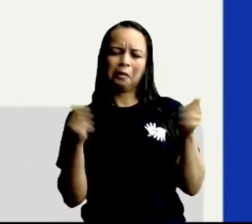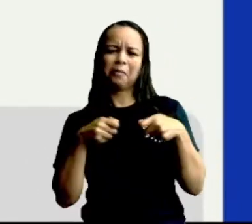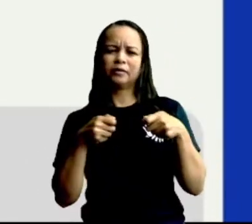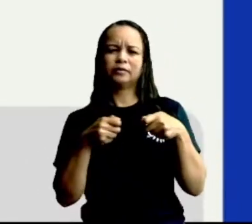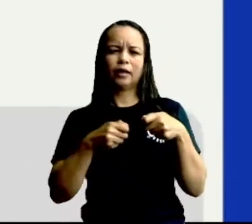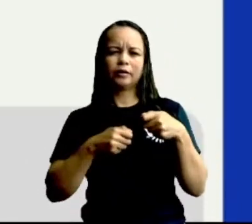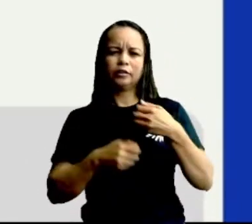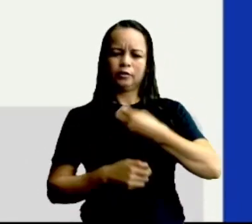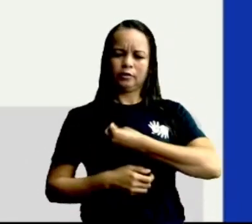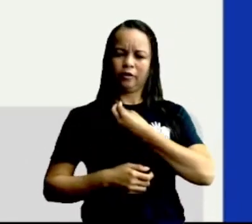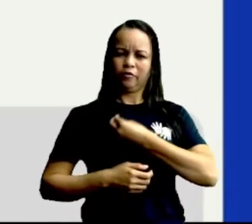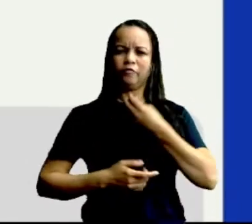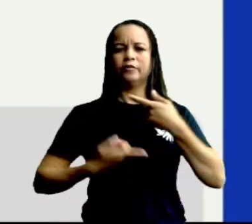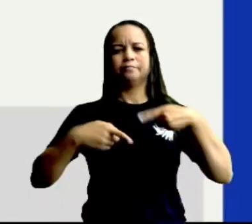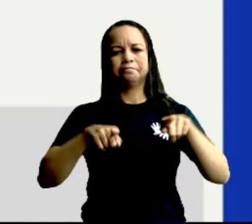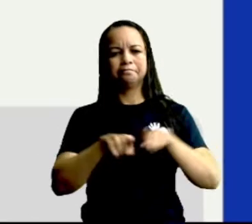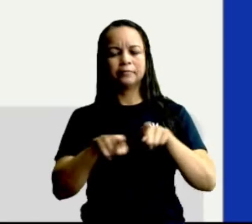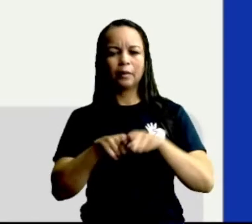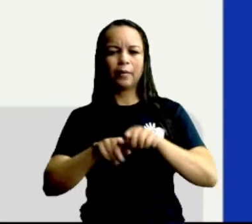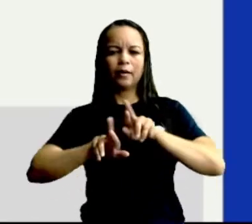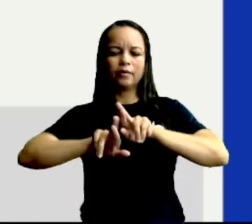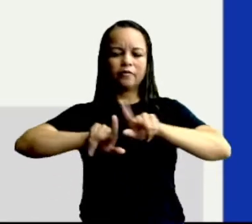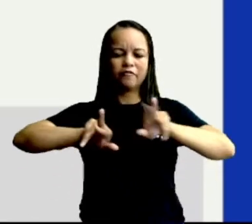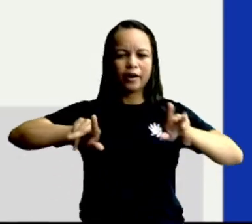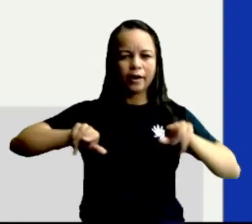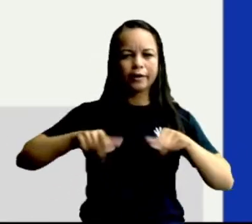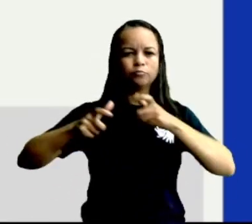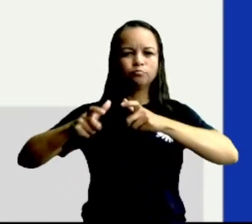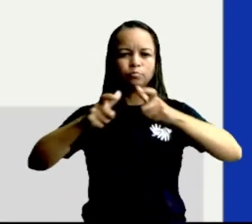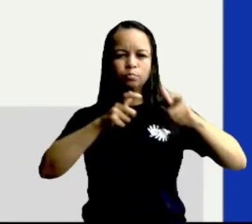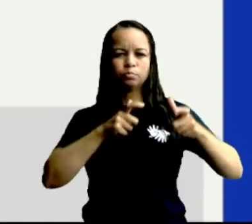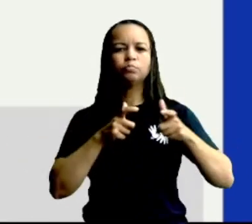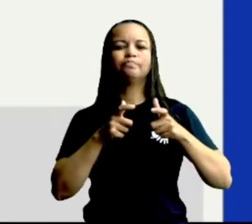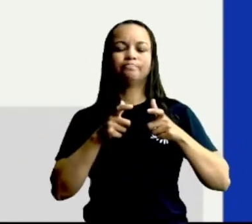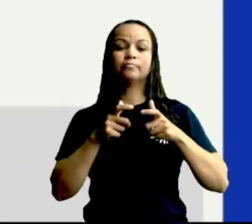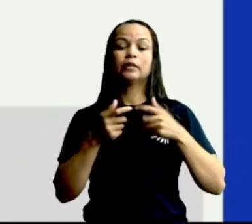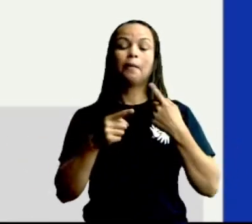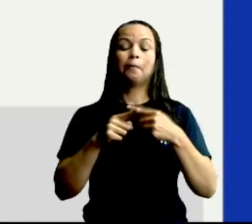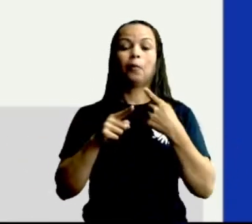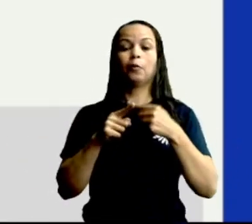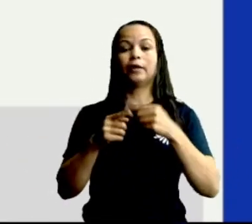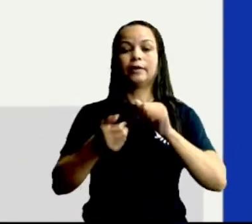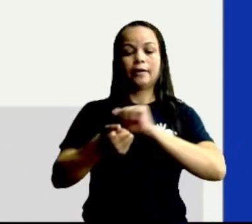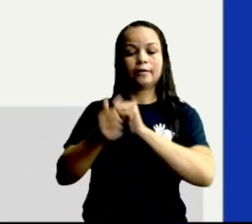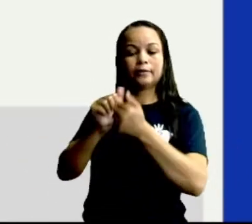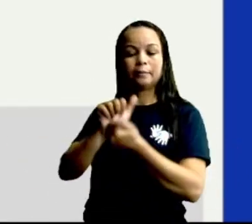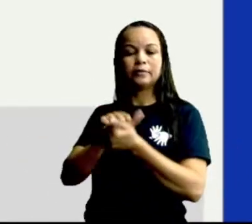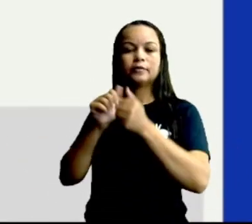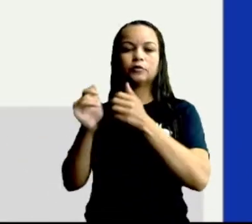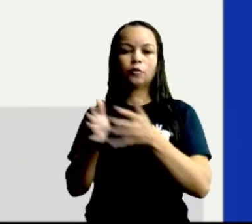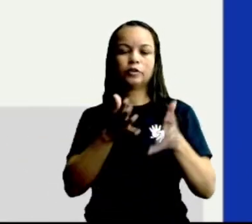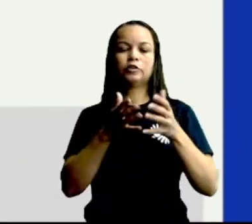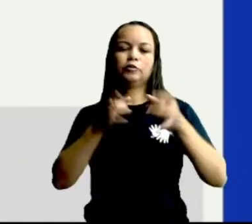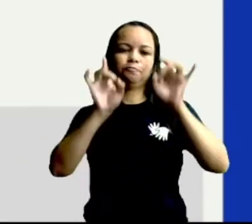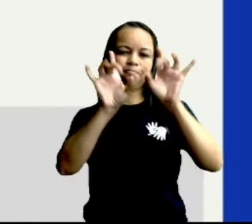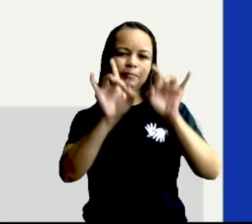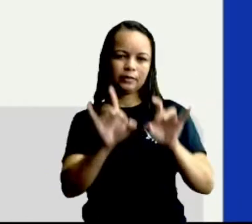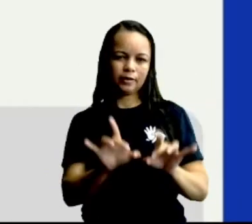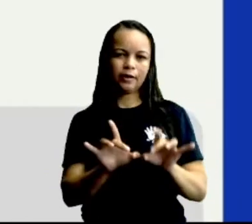de sobreviver também em diferentes locais, porque possuem adaptações